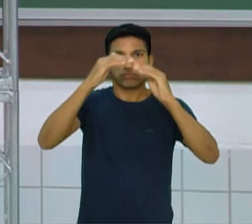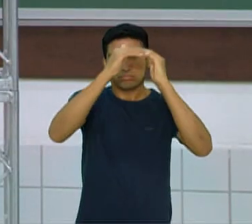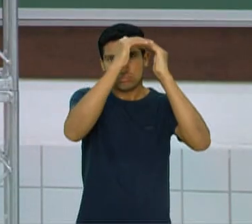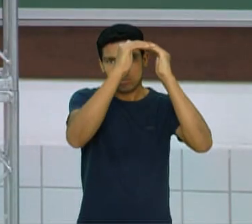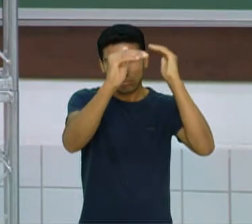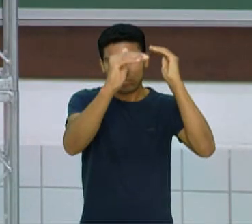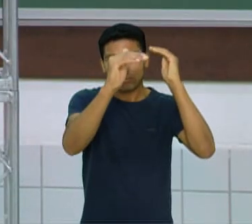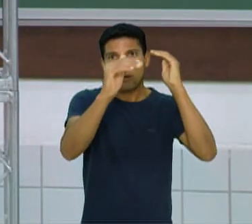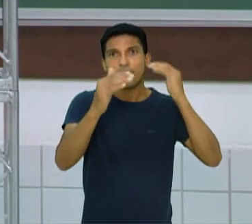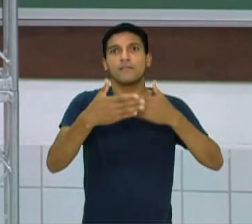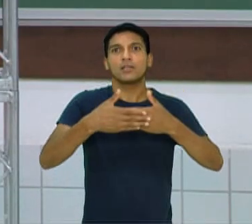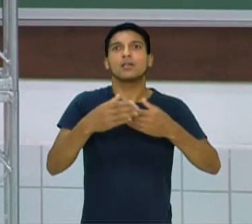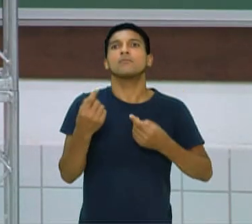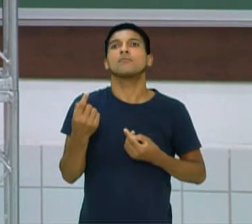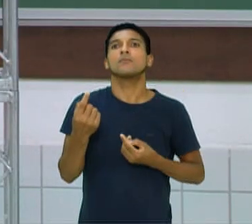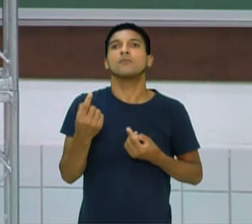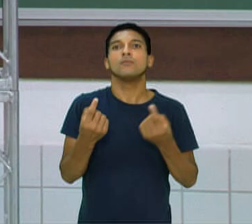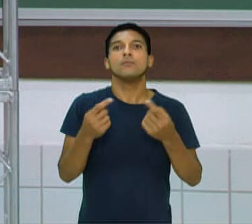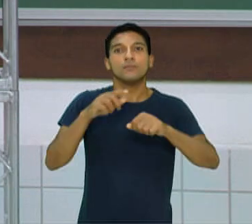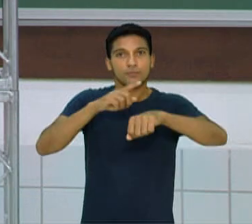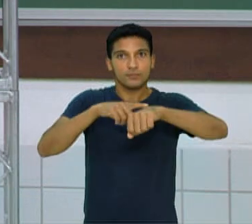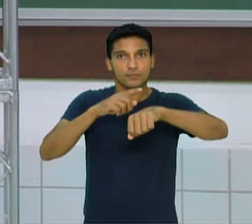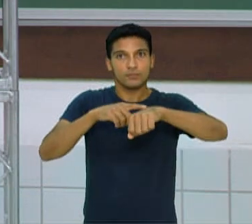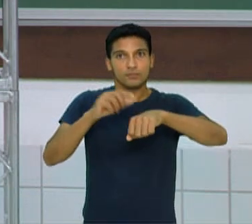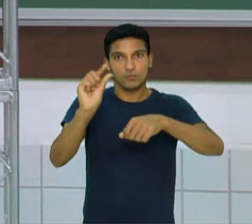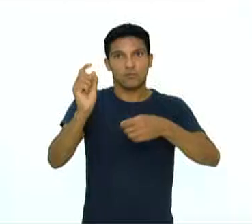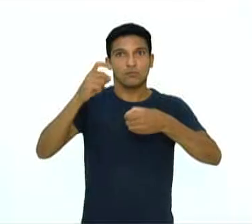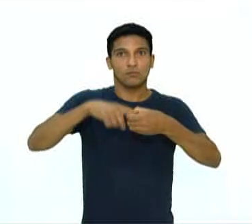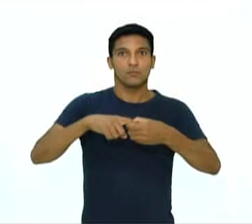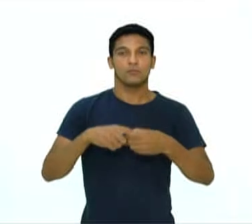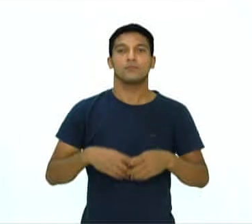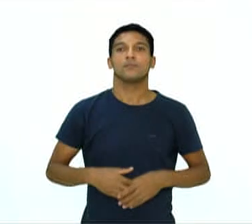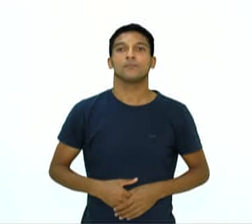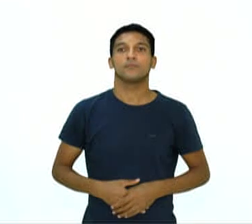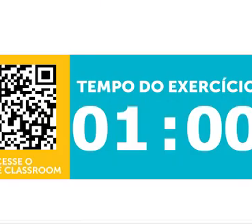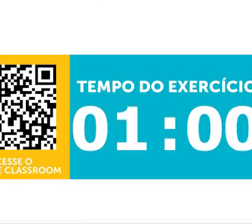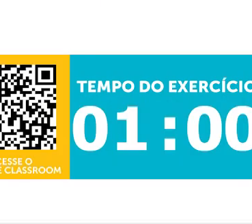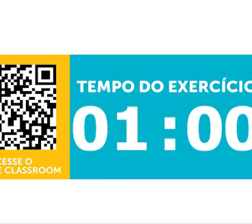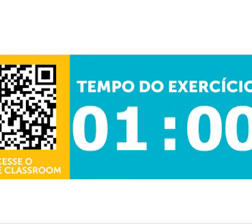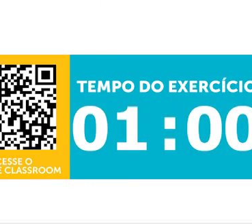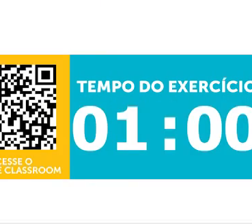vocês responderem, a gente já volta com a correção.